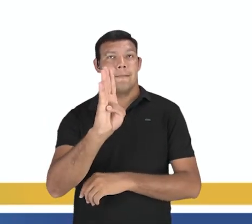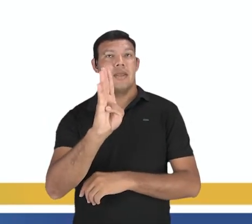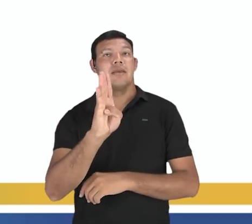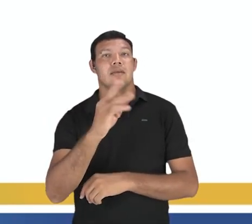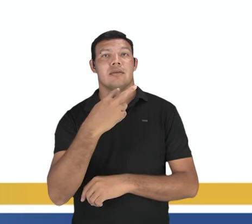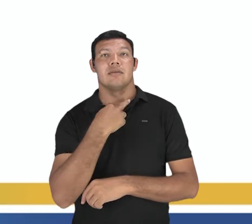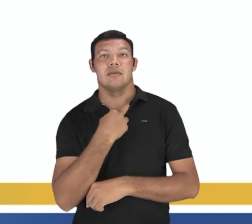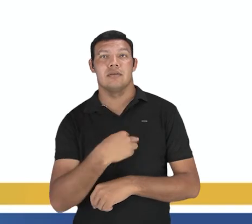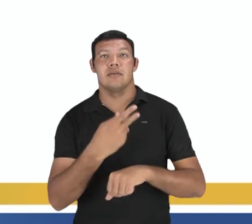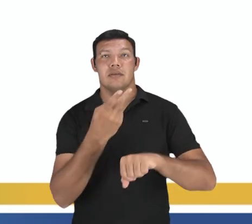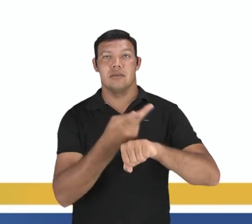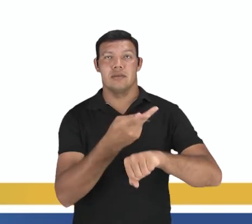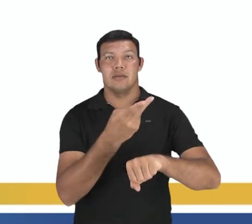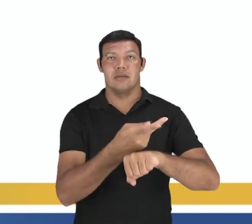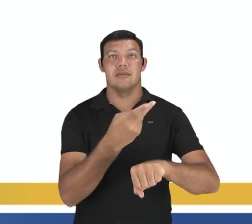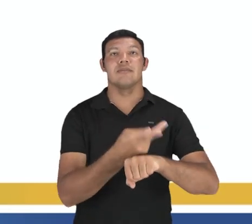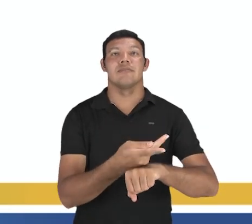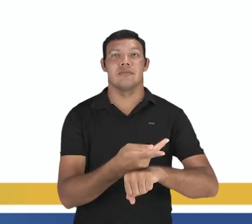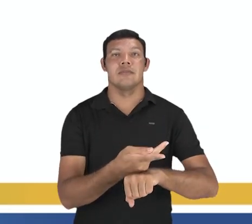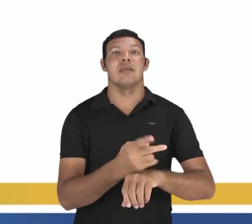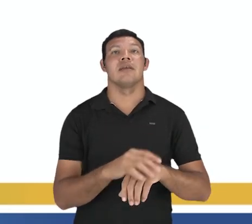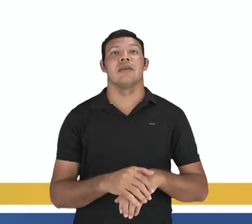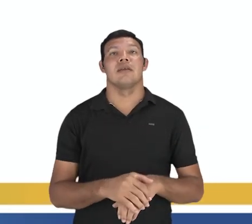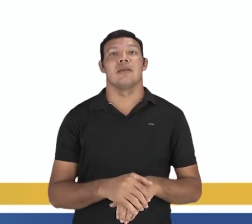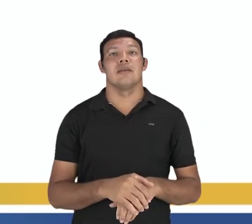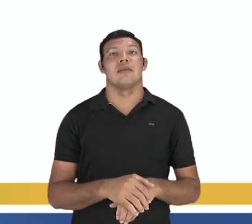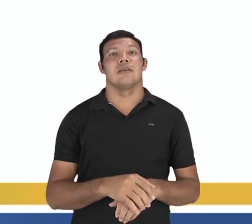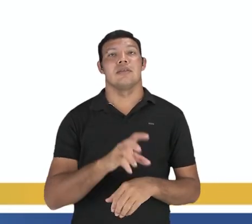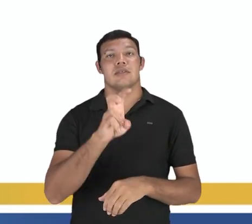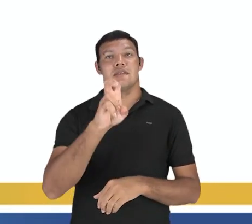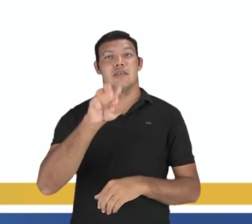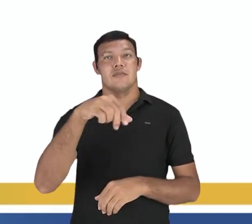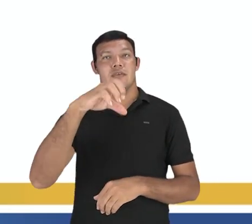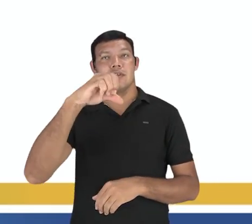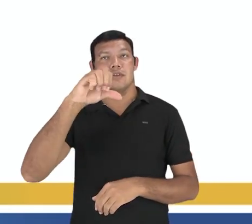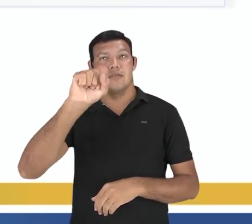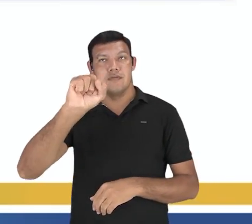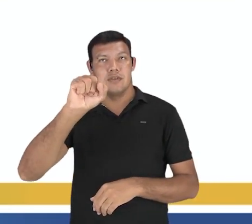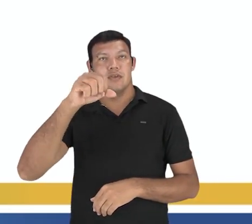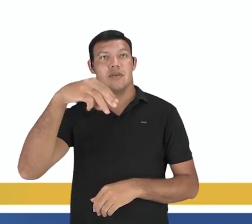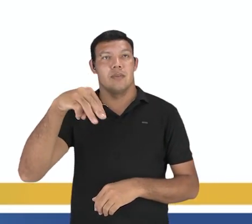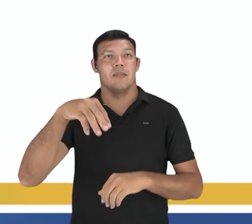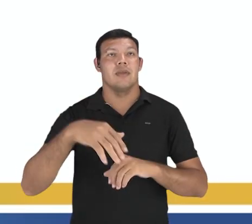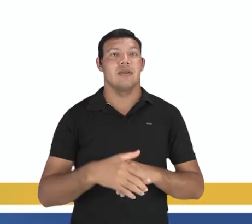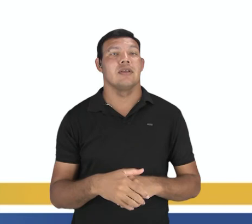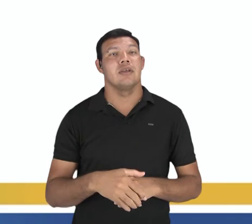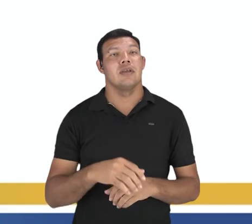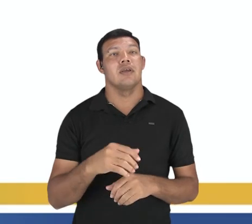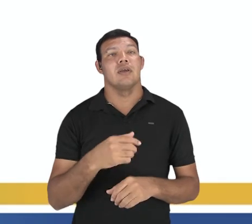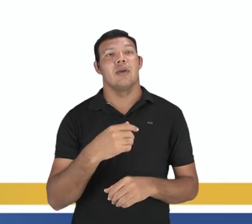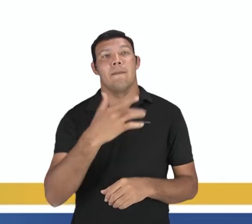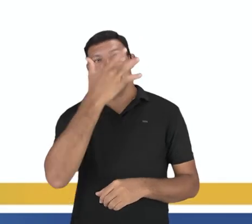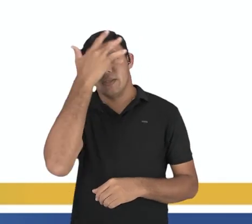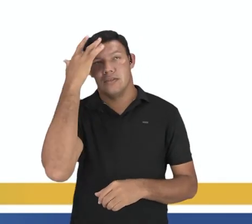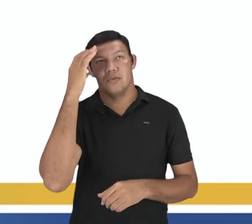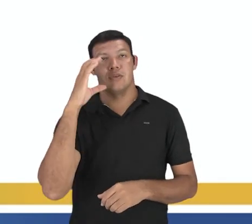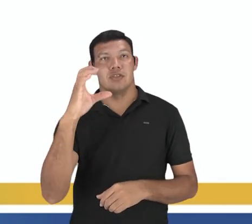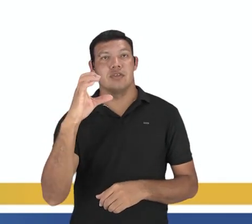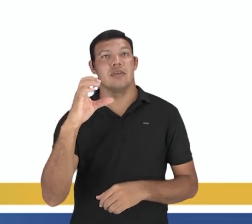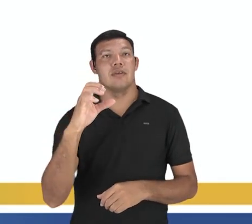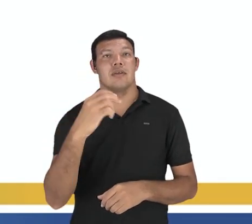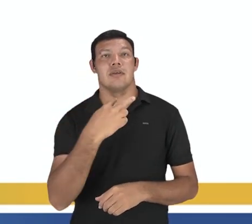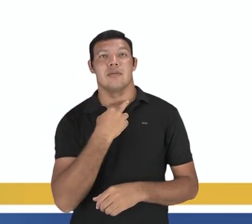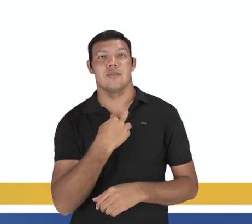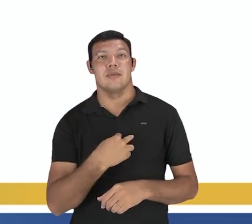5,85 m qual é a diferença em centímetros entre essas medidas de altura entre as medidas